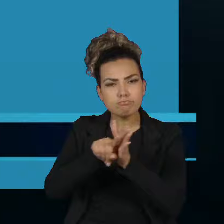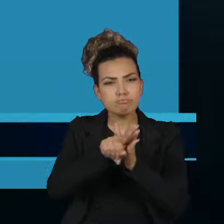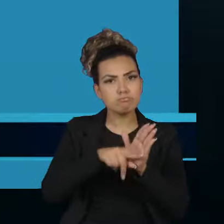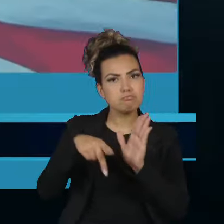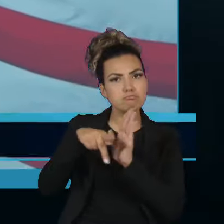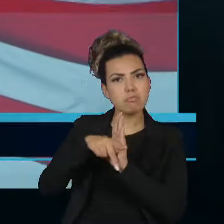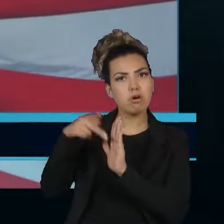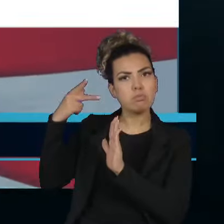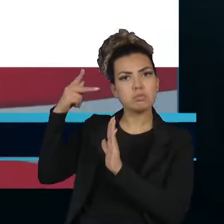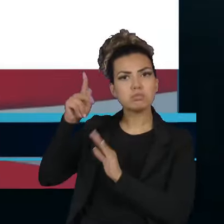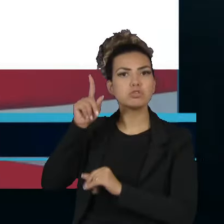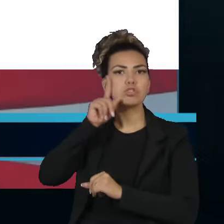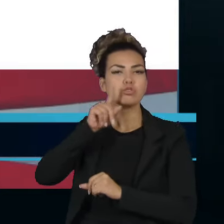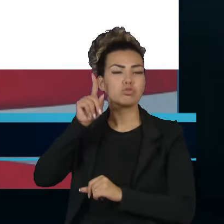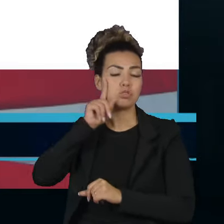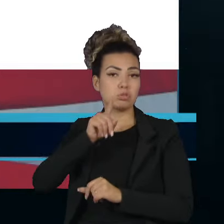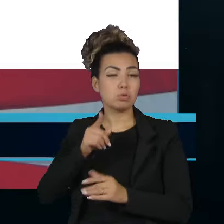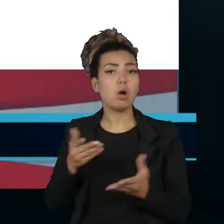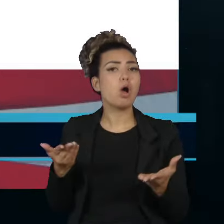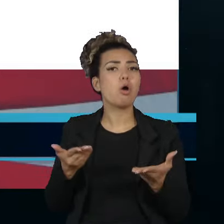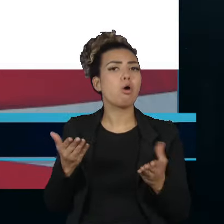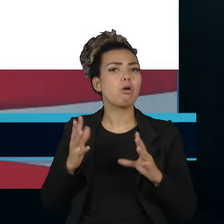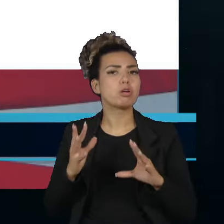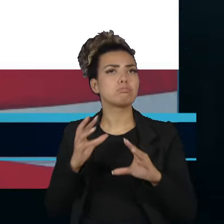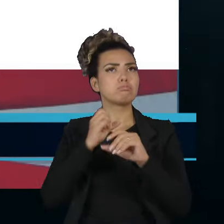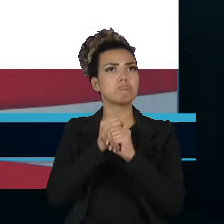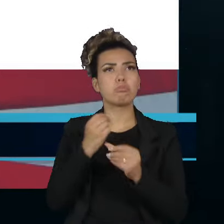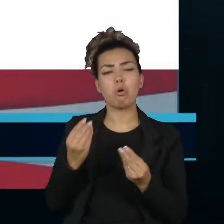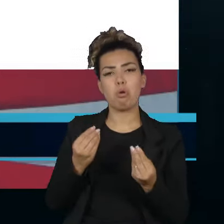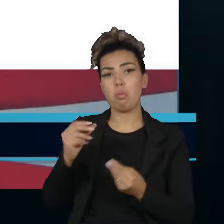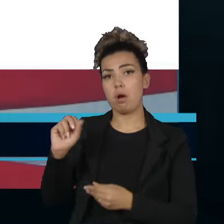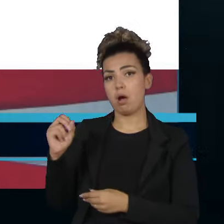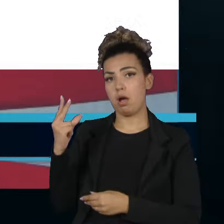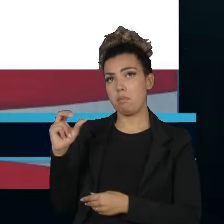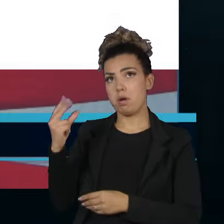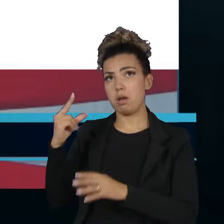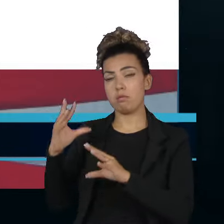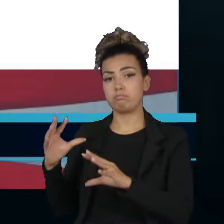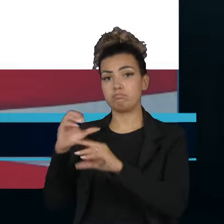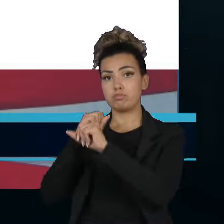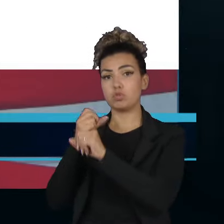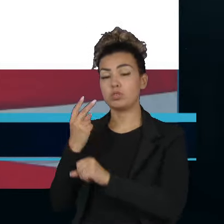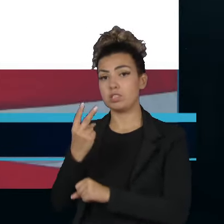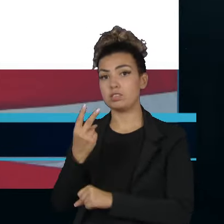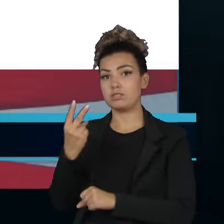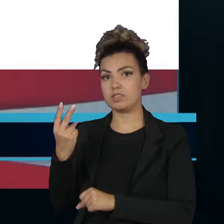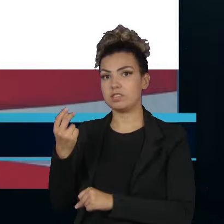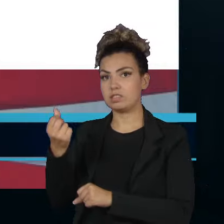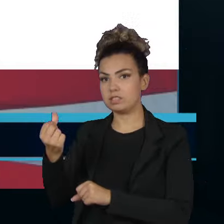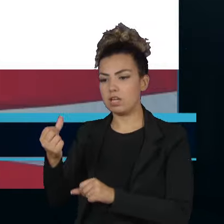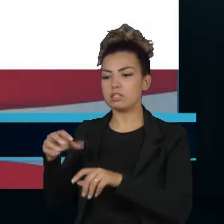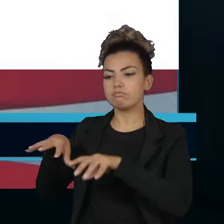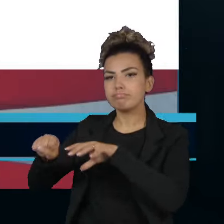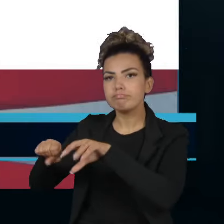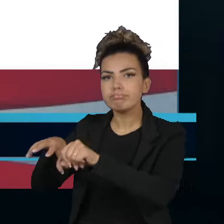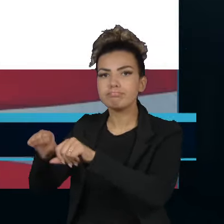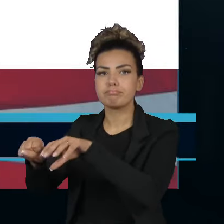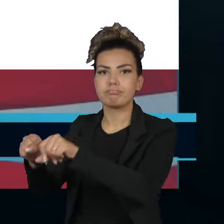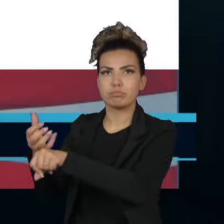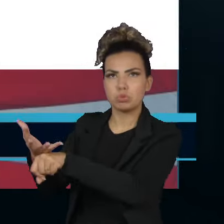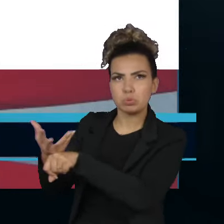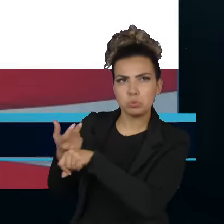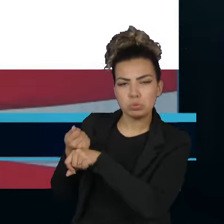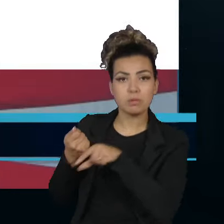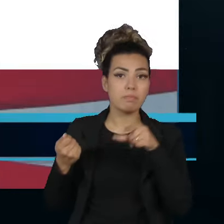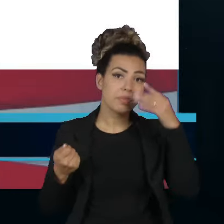projeções por enquanto camala haris teria 226 Delegados e Donald trump 219 é